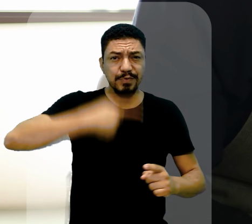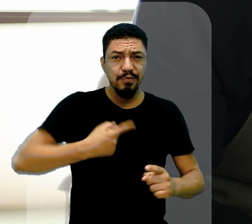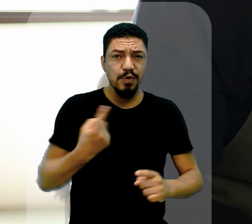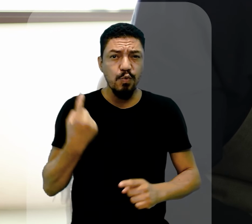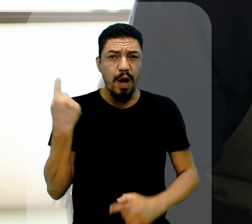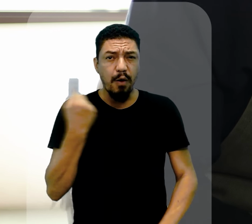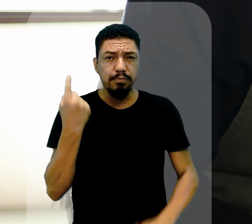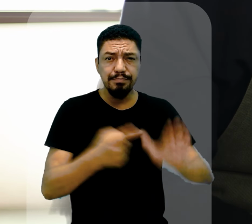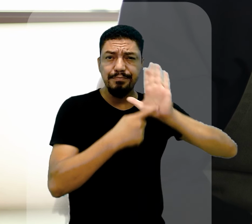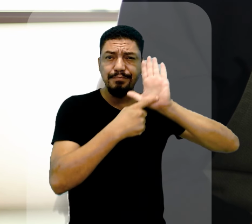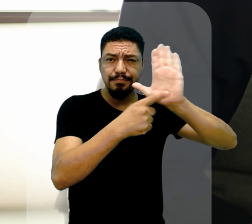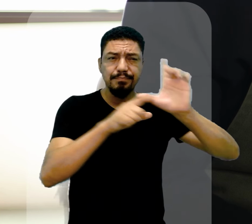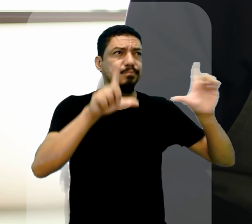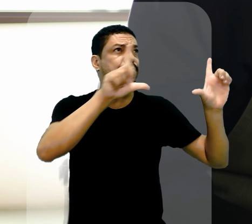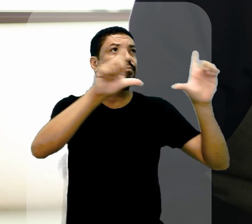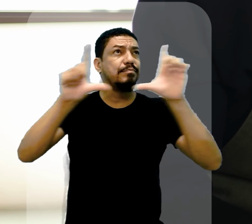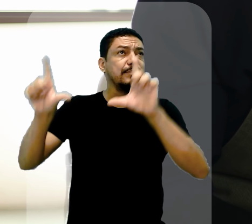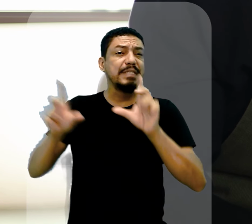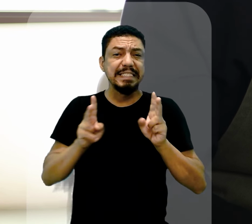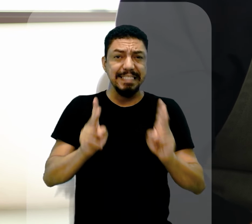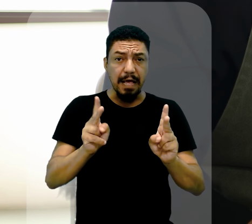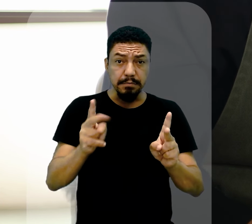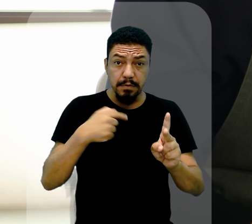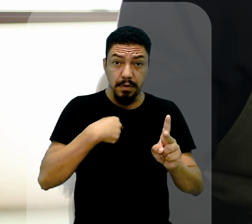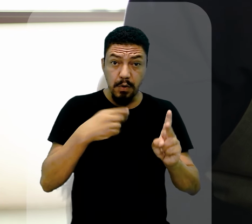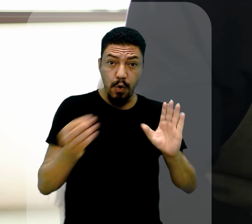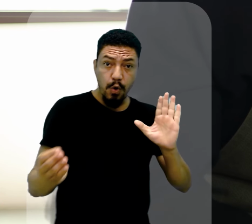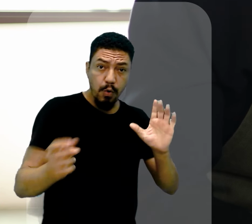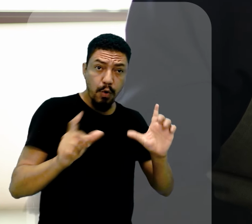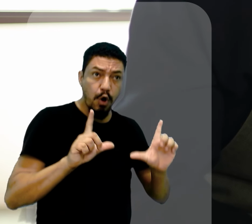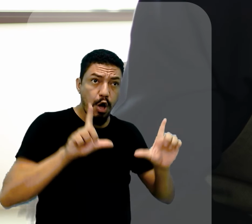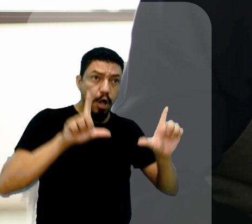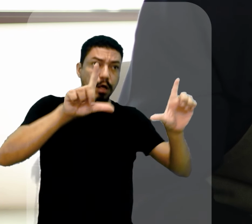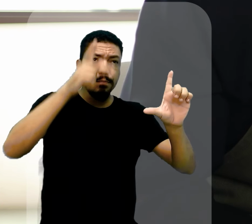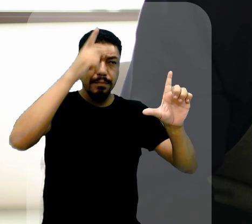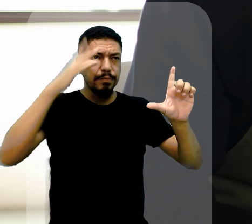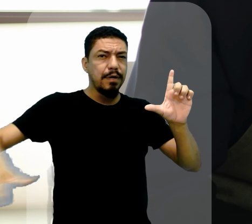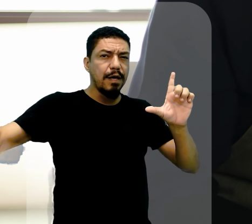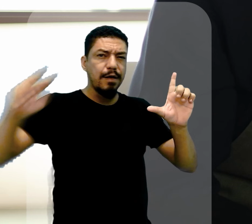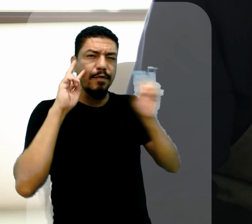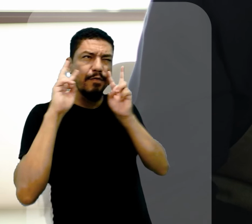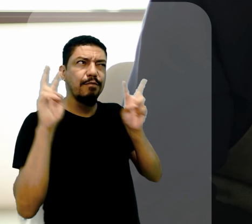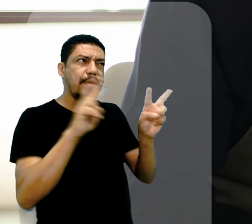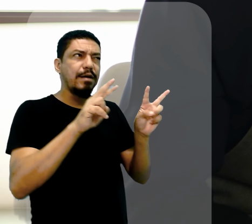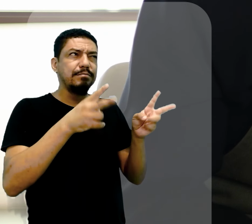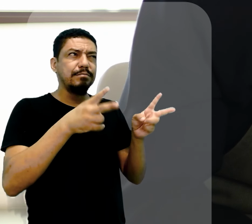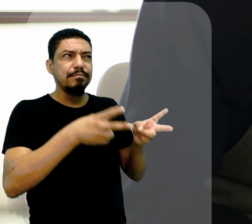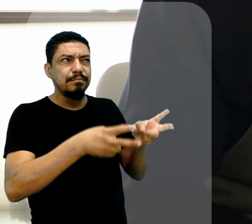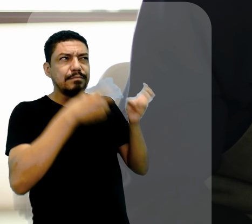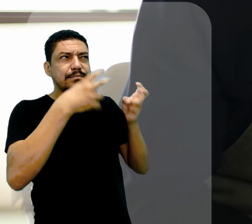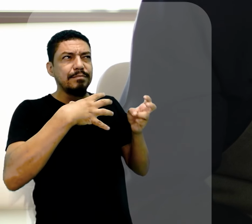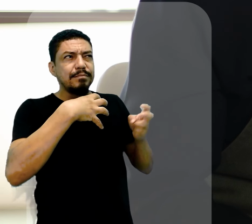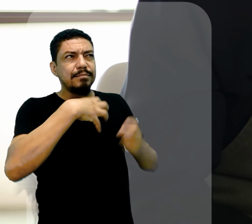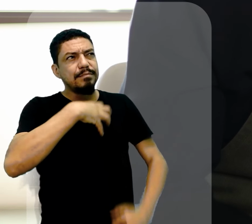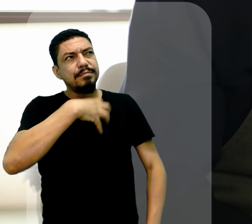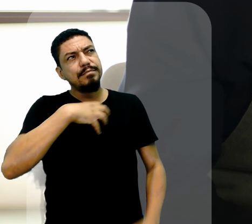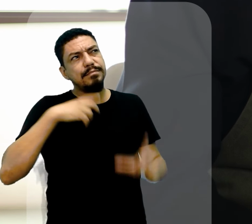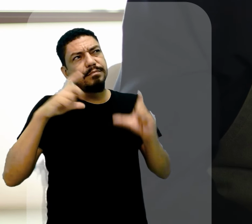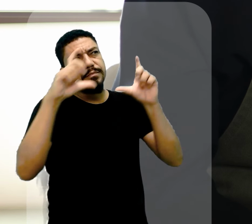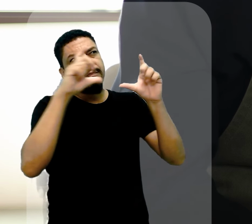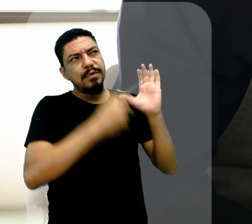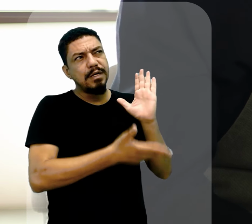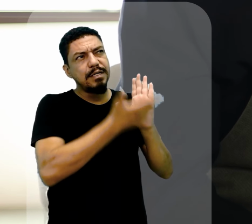as formas, quando você coloca ou a pessoa tem contato com aquilo que você quer expressar sem palavras, é